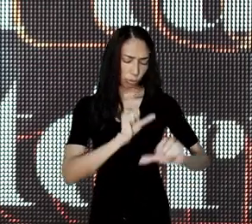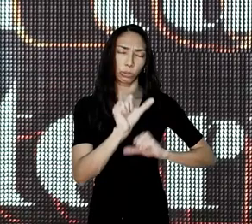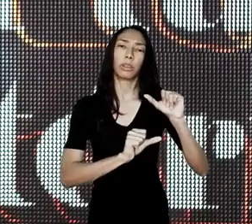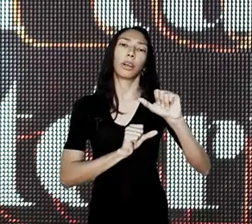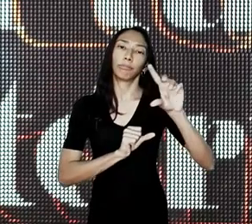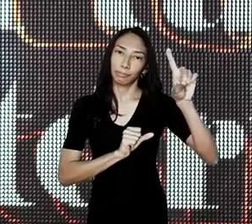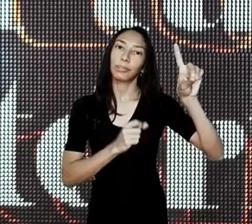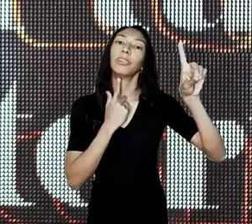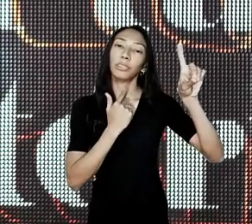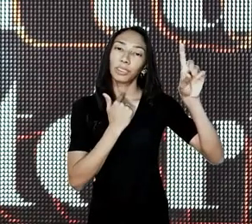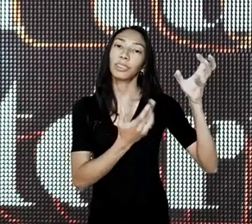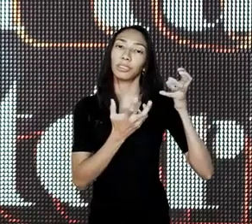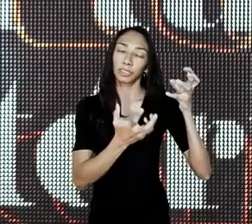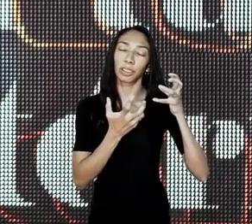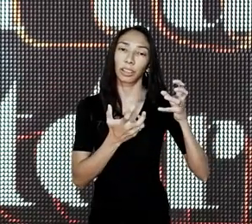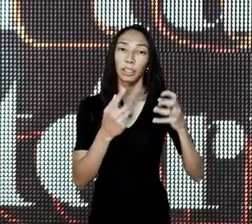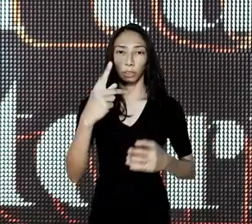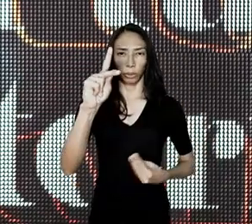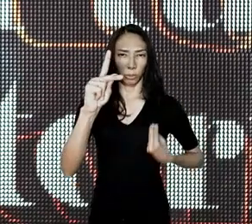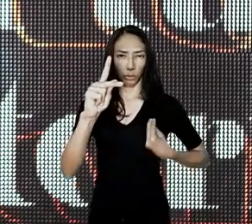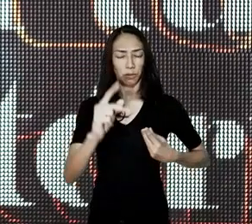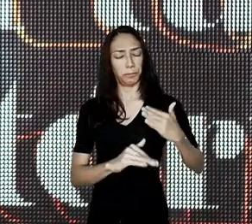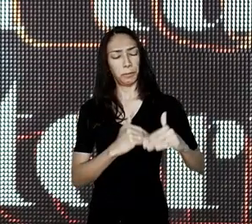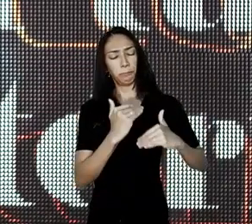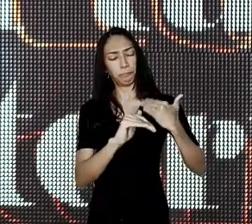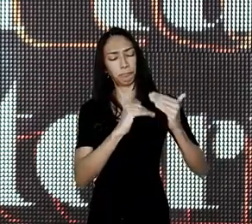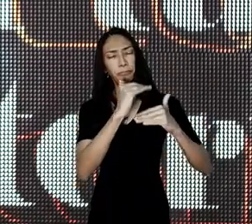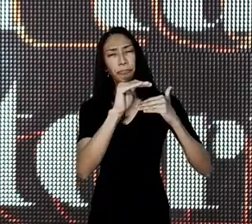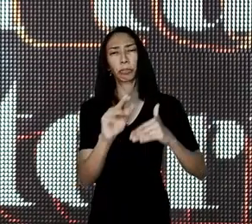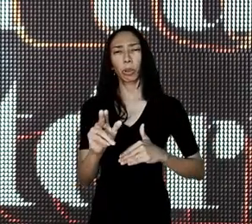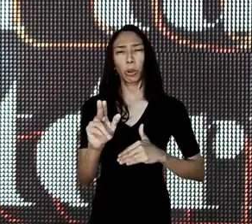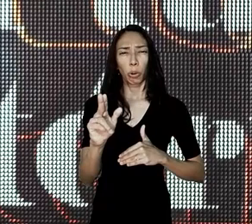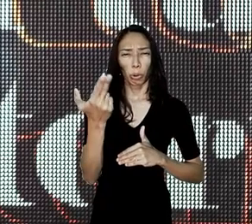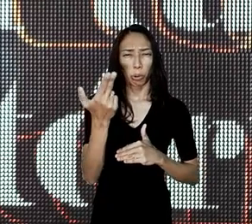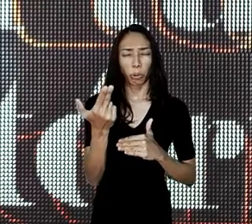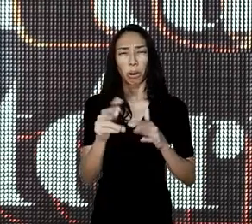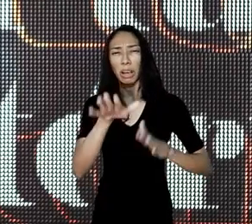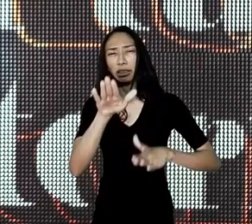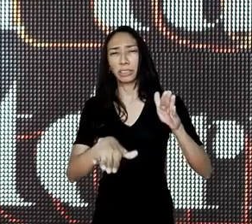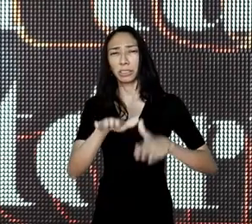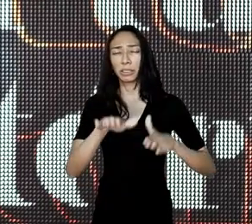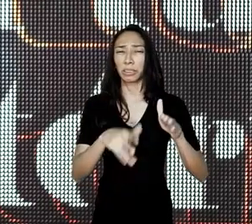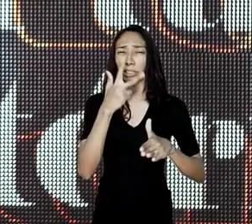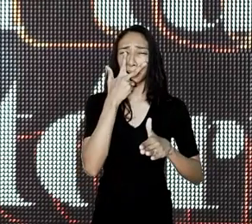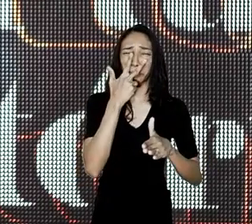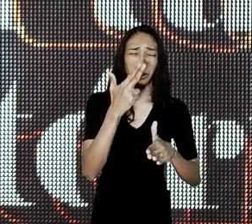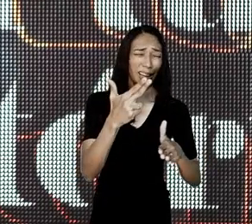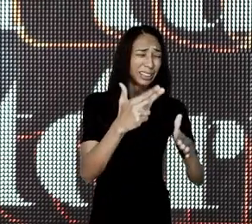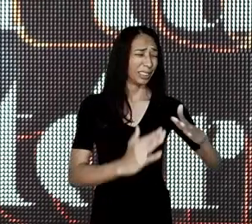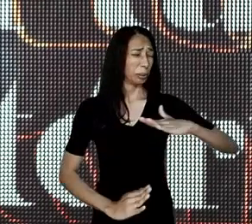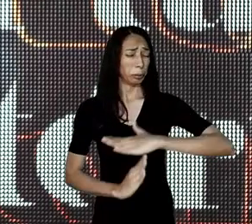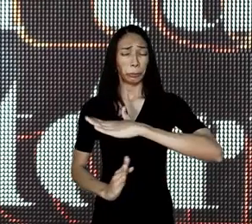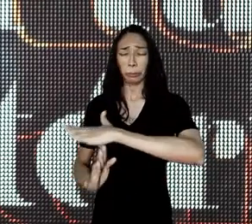Se você está no meio do processo ainda, se você está naquela ruazinha apertada dessa vila, com uma multidão te pressionando e